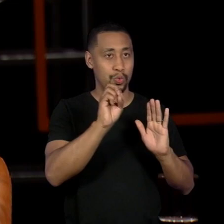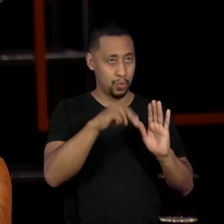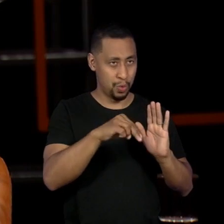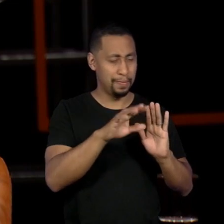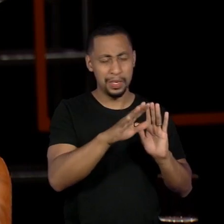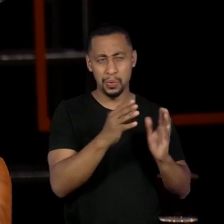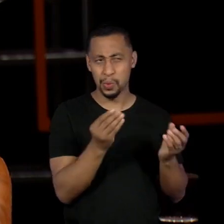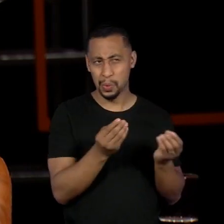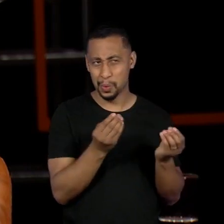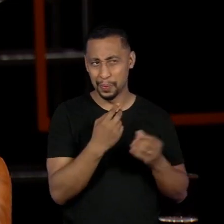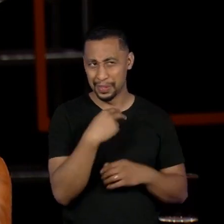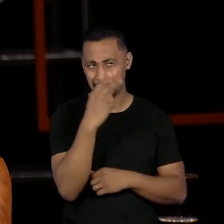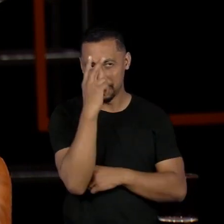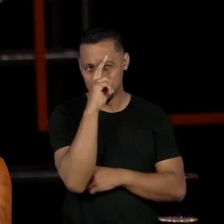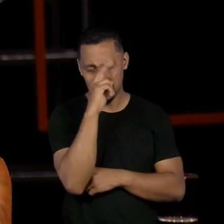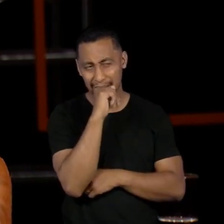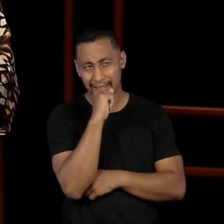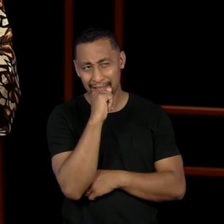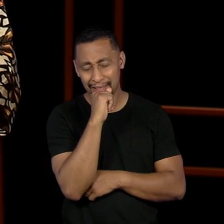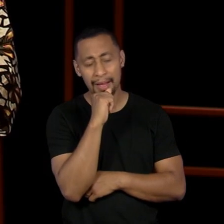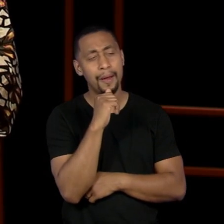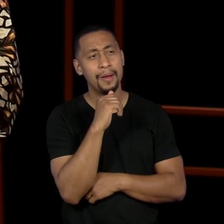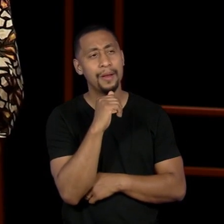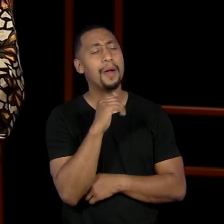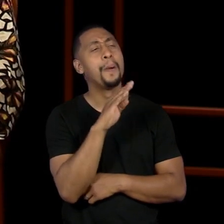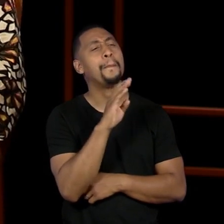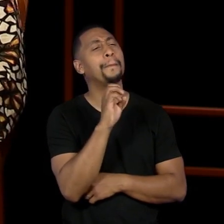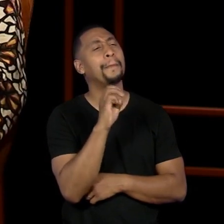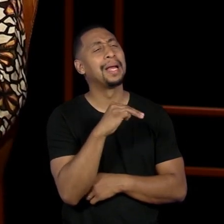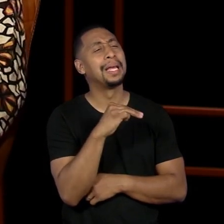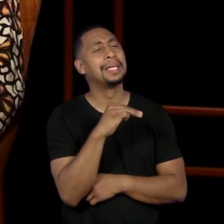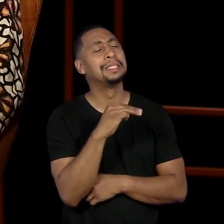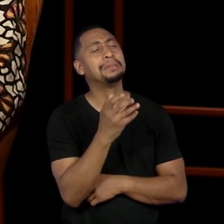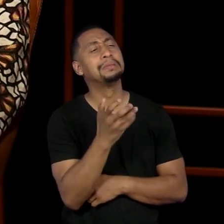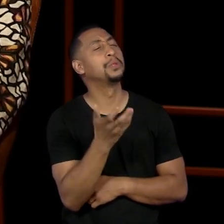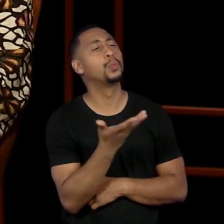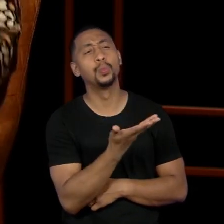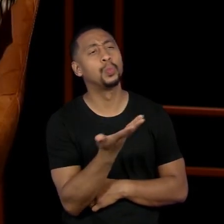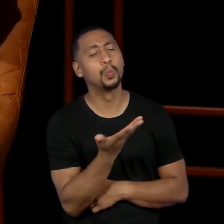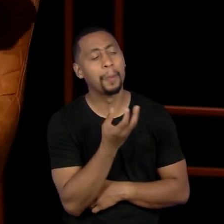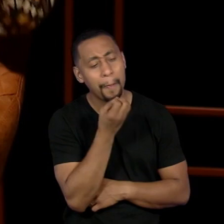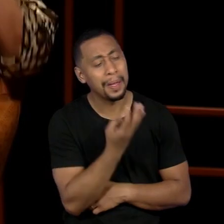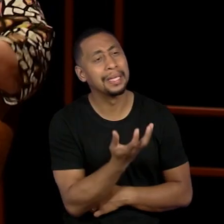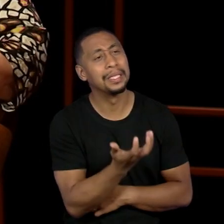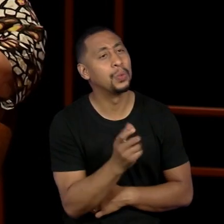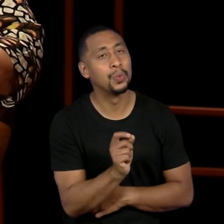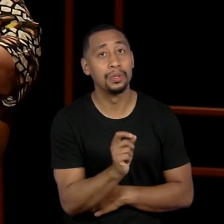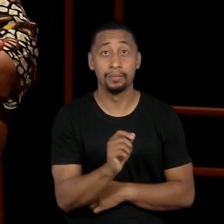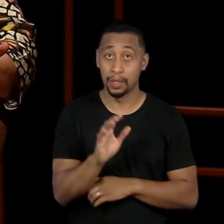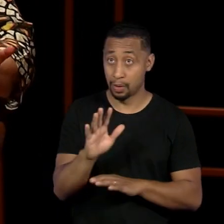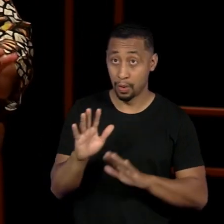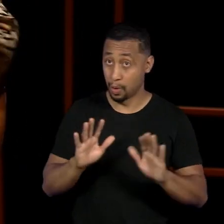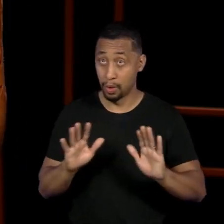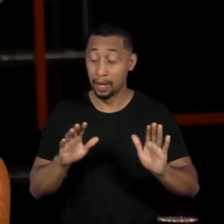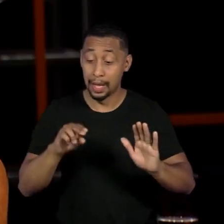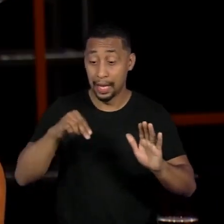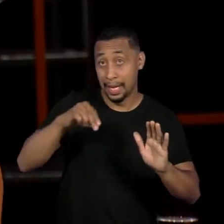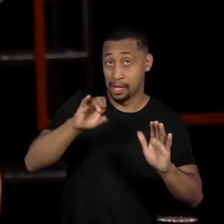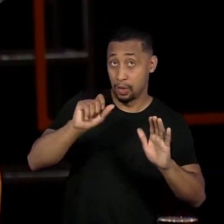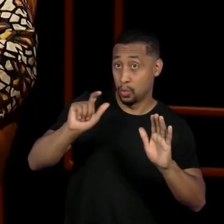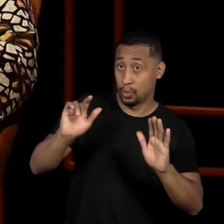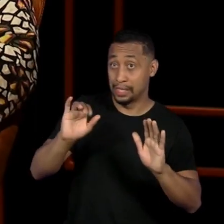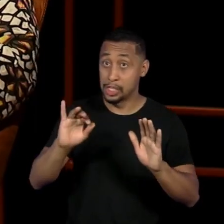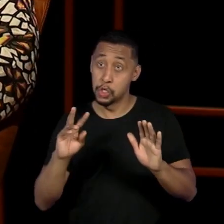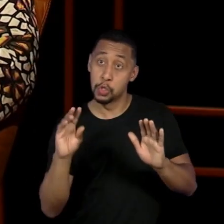que é a história da música Bem Que Se Quis? Ai, meu Deus, Nelsinho na minha vida. Então, eu não namorei Nelsinho, tá? É só para